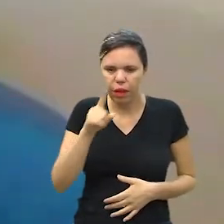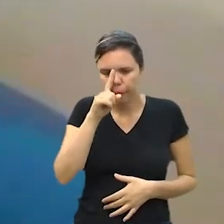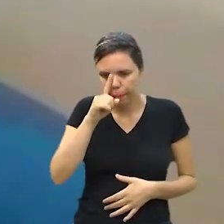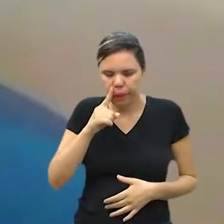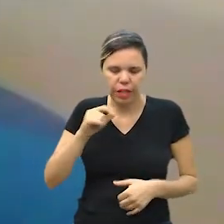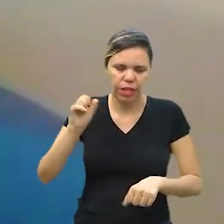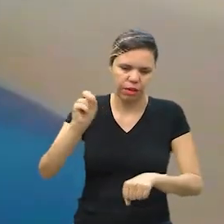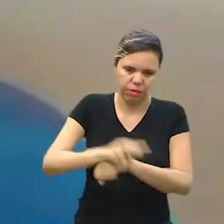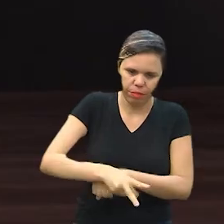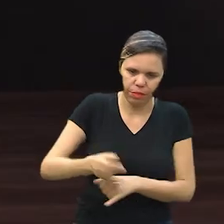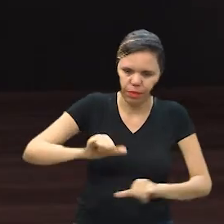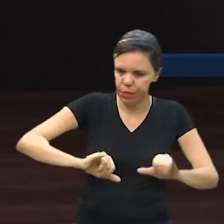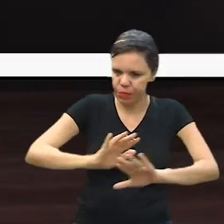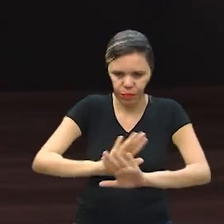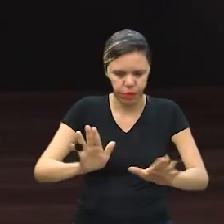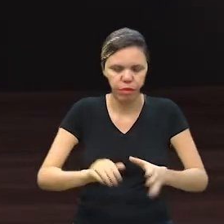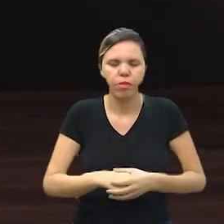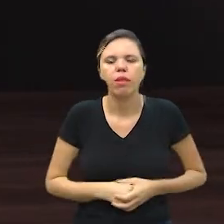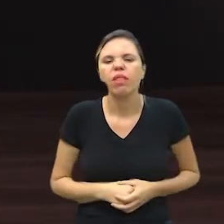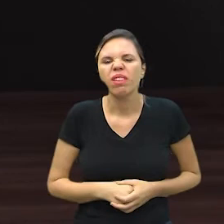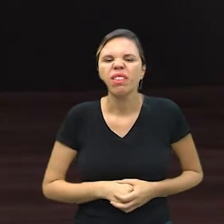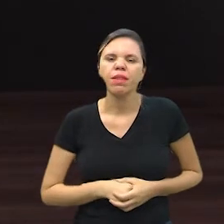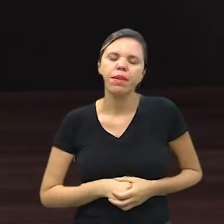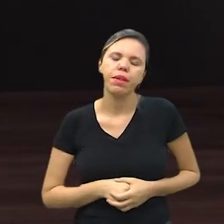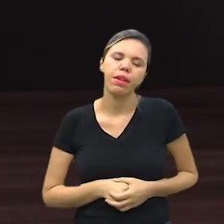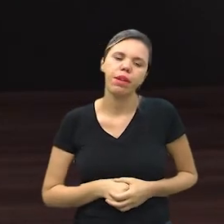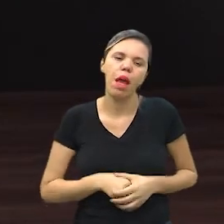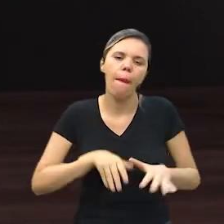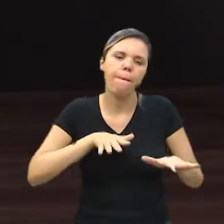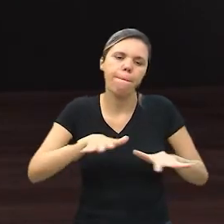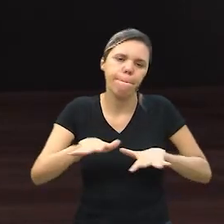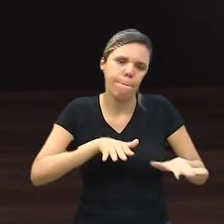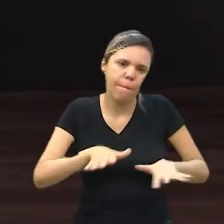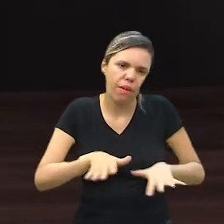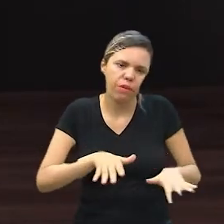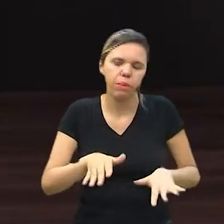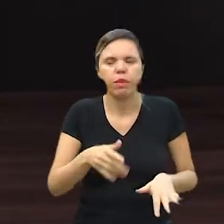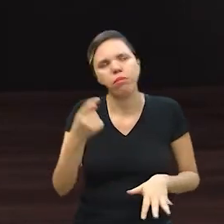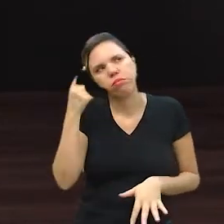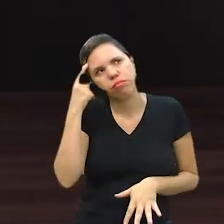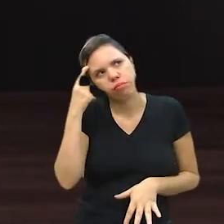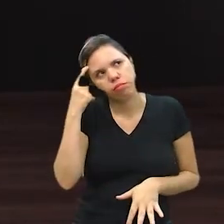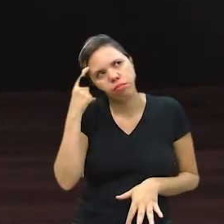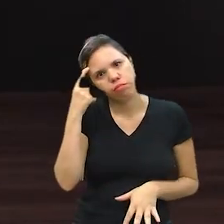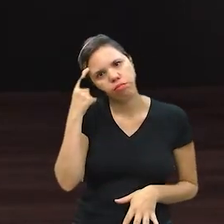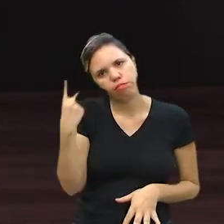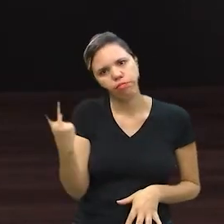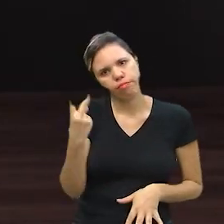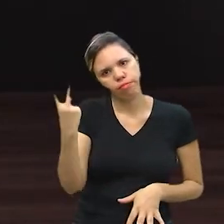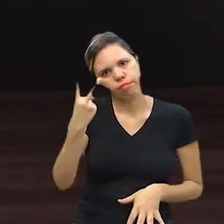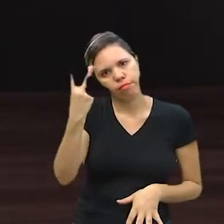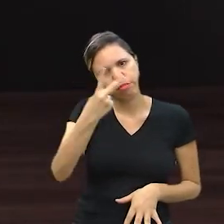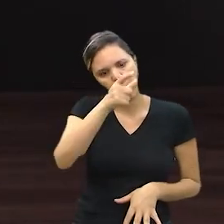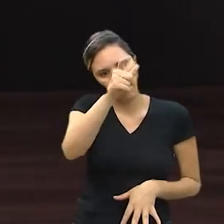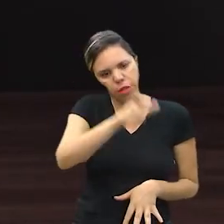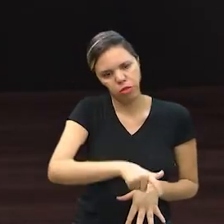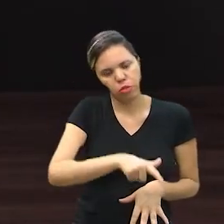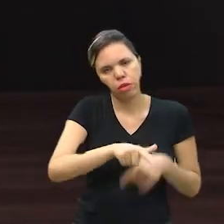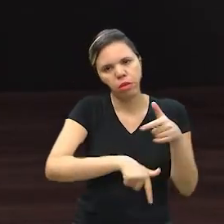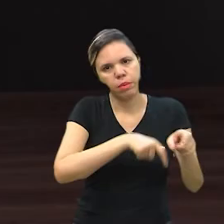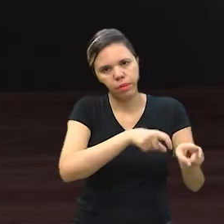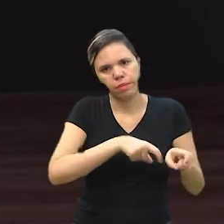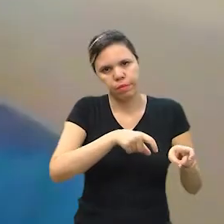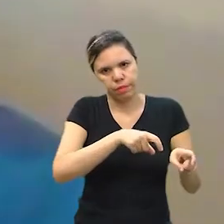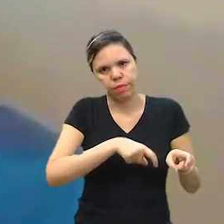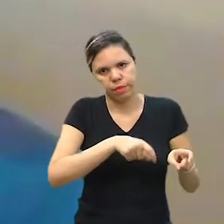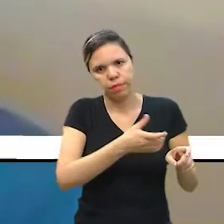de contaminação. E quando a gente fala, então, nesse movimento, a gente também pensa na valorização do homem do campo,